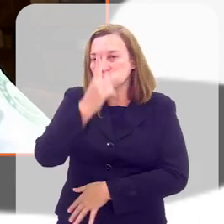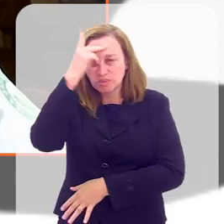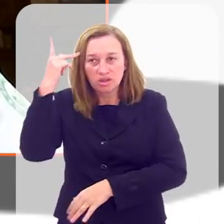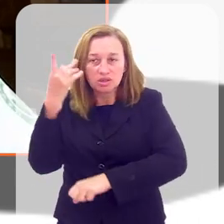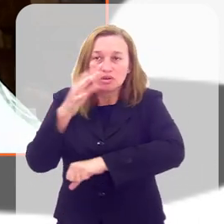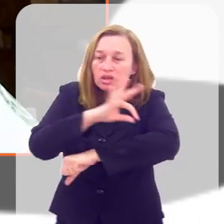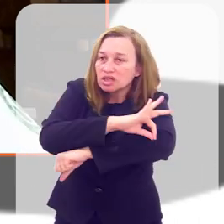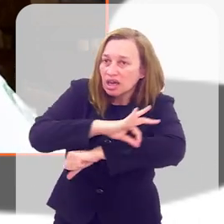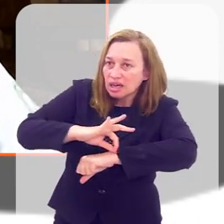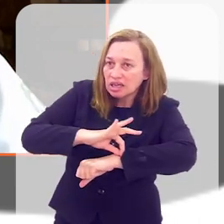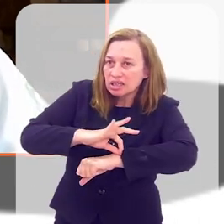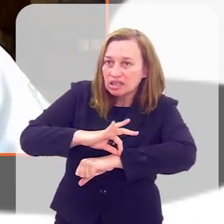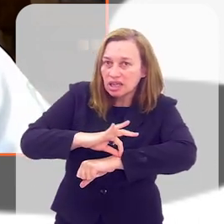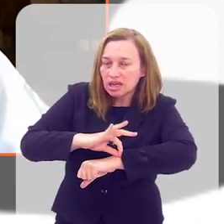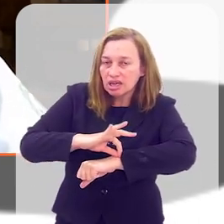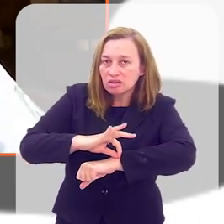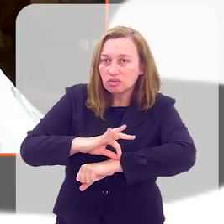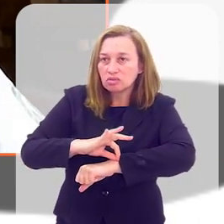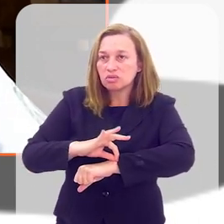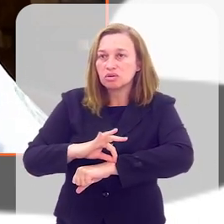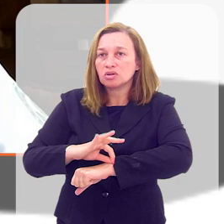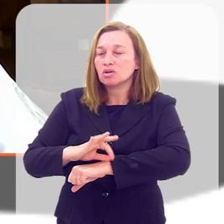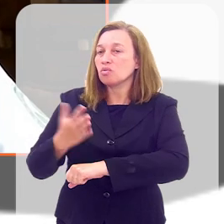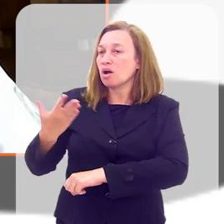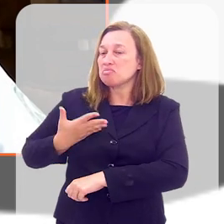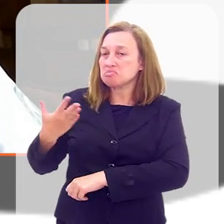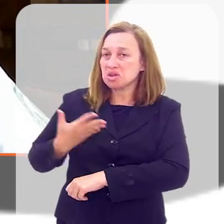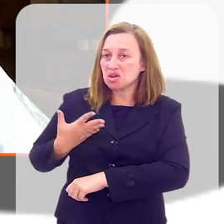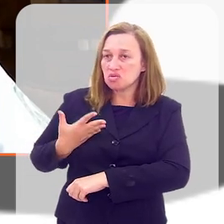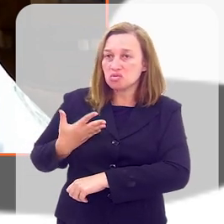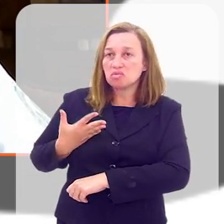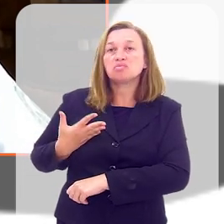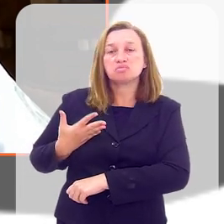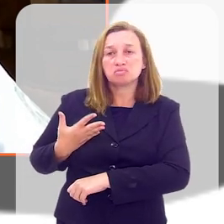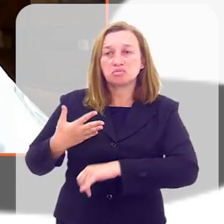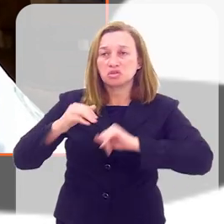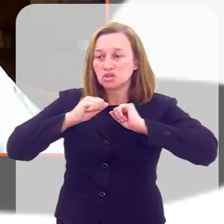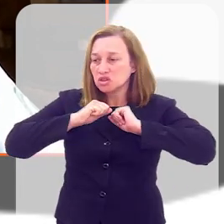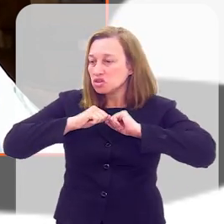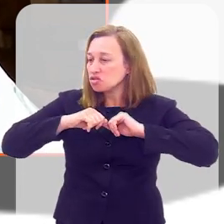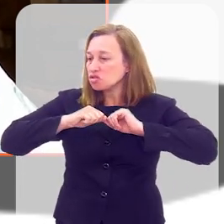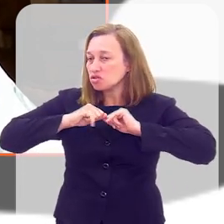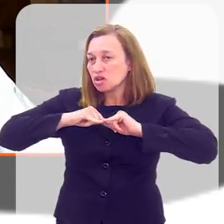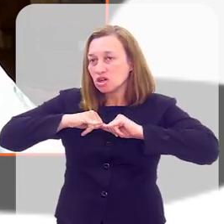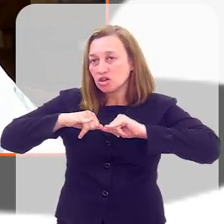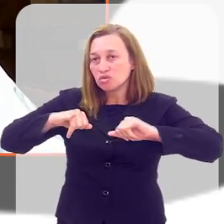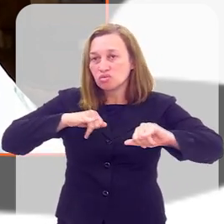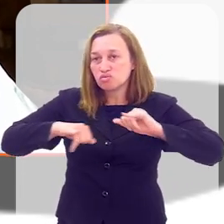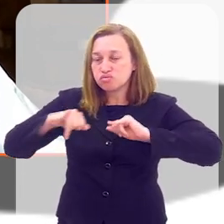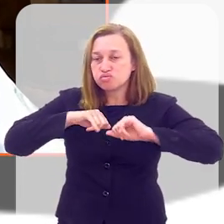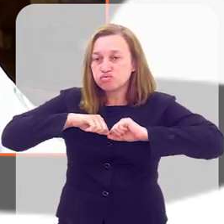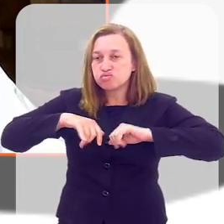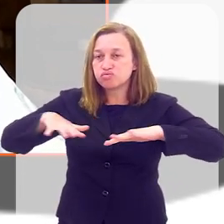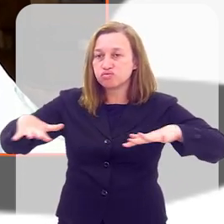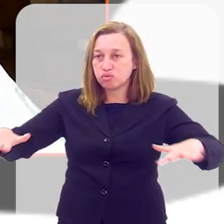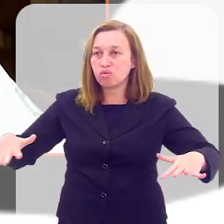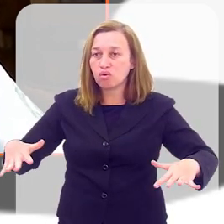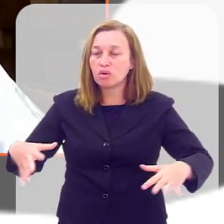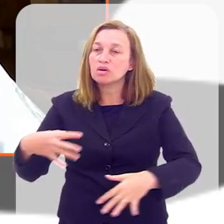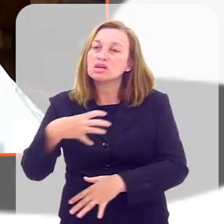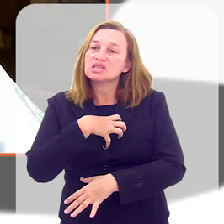pessoas aí como tem um arquiteto de Santa Catarina que é o filho de Savassi que é um grande divulgador de sistemas modulares em geral